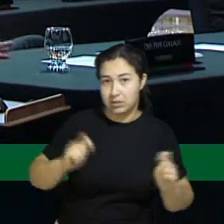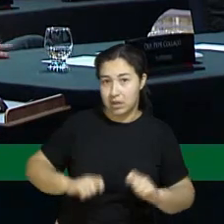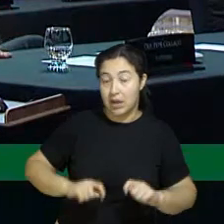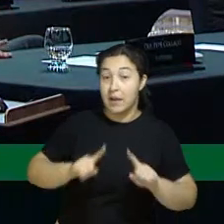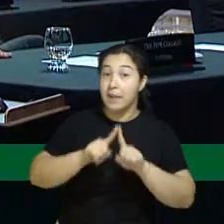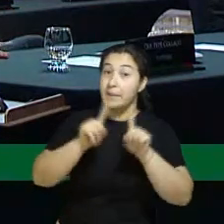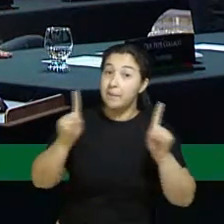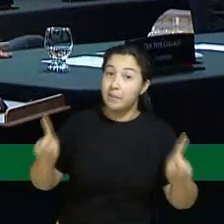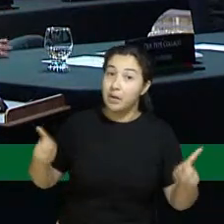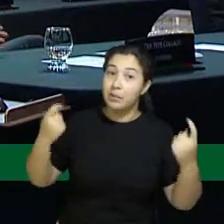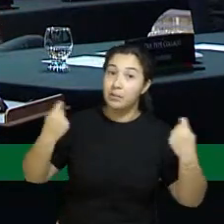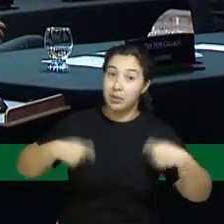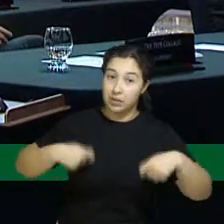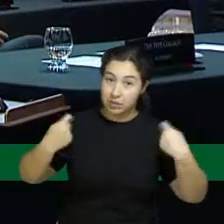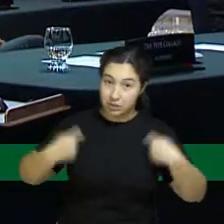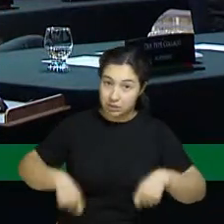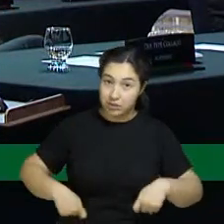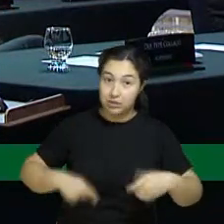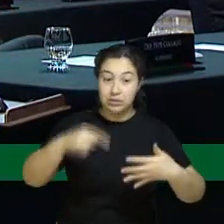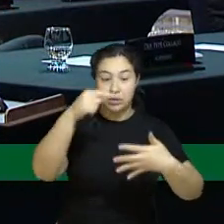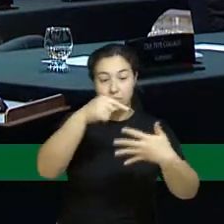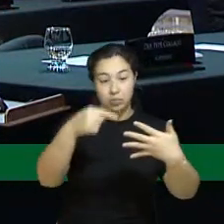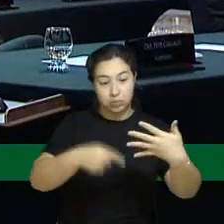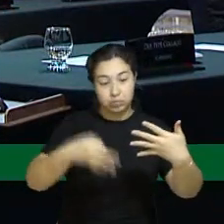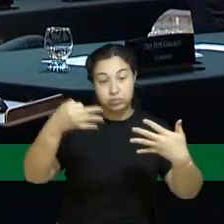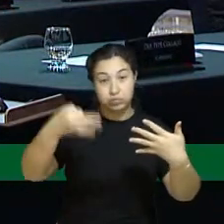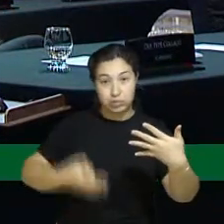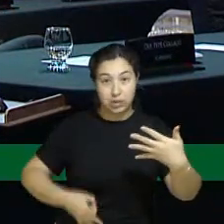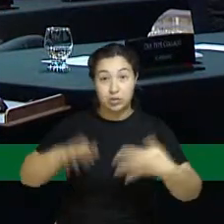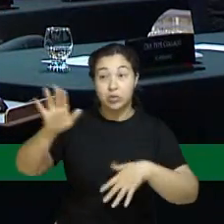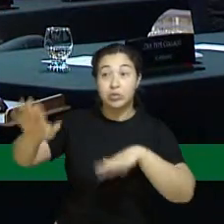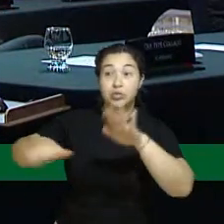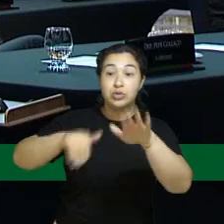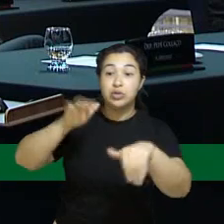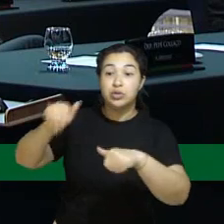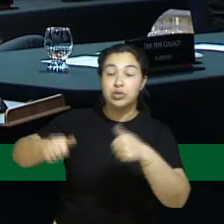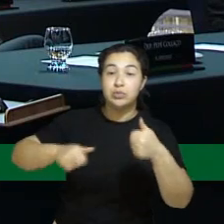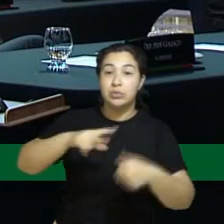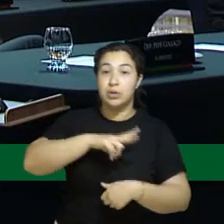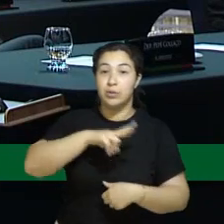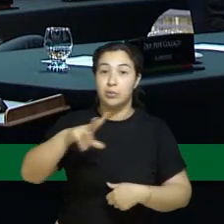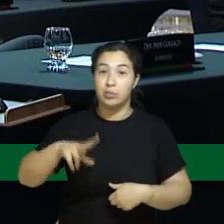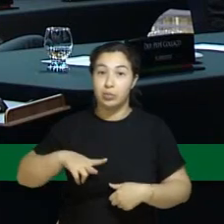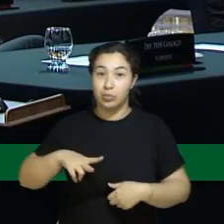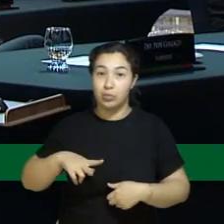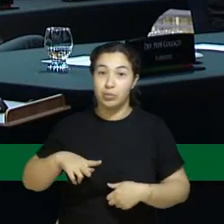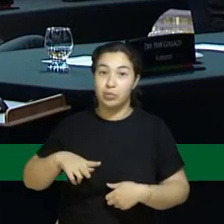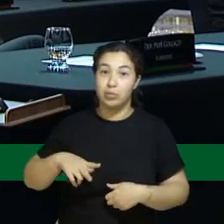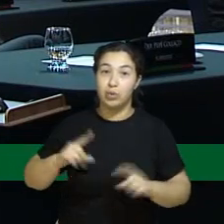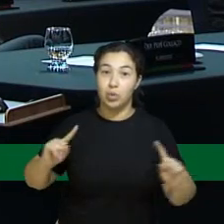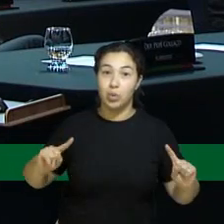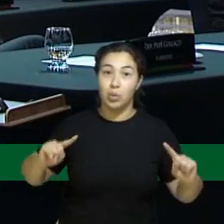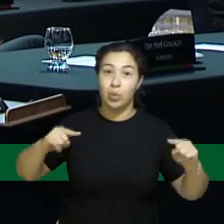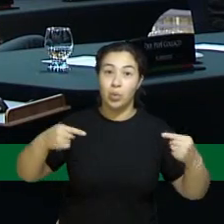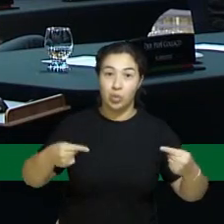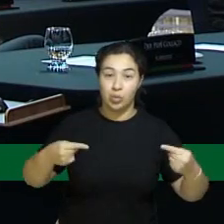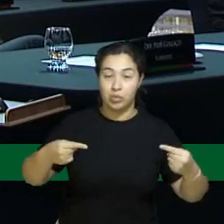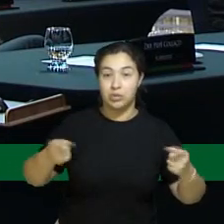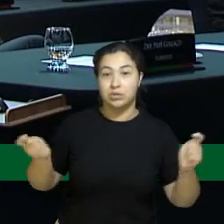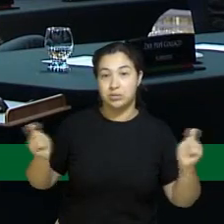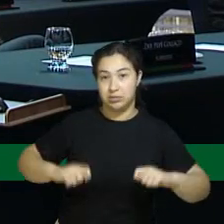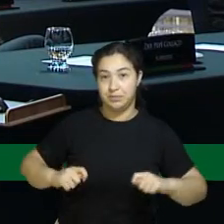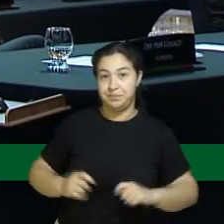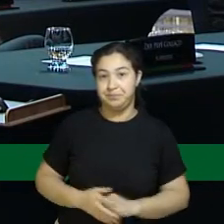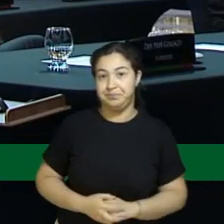tenha as contrapartidas e um chamamento público que possa acarretar concorrência pública. O entendimento